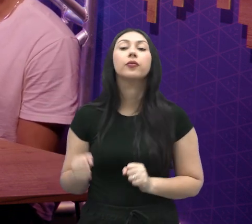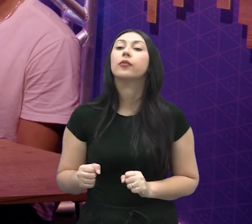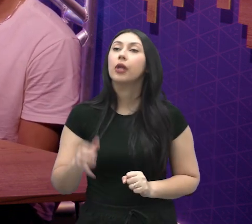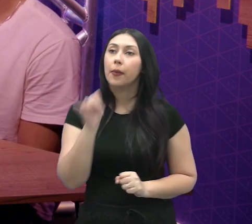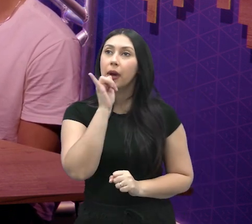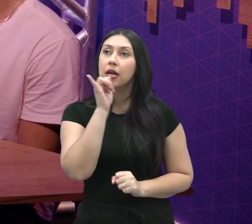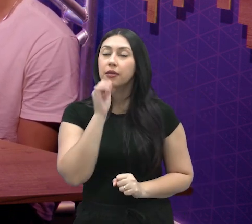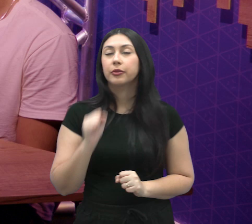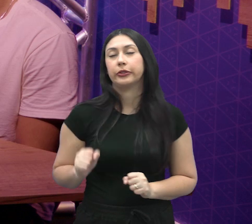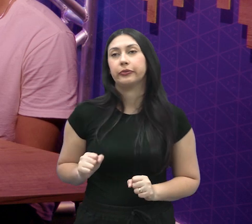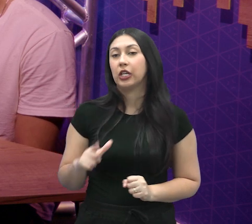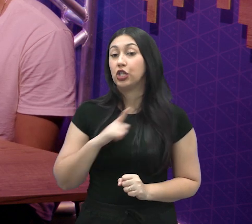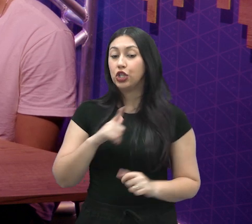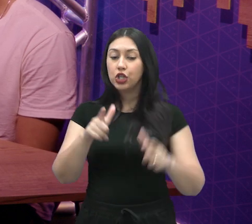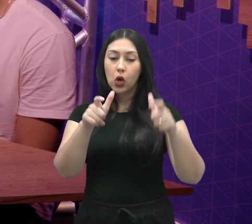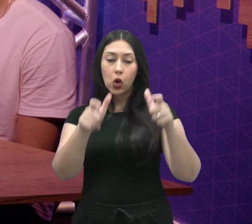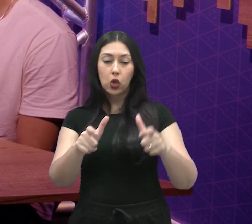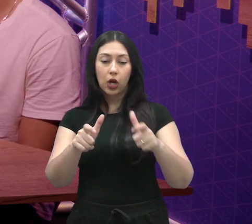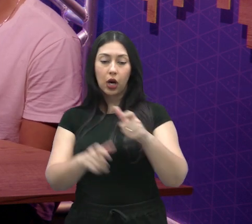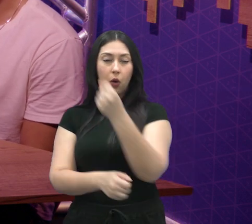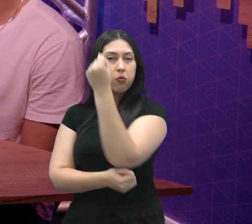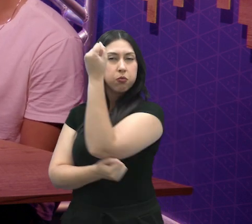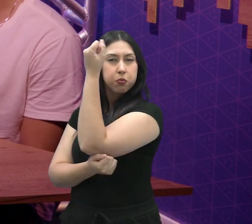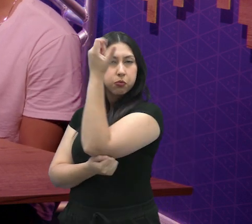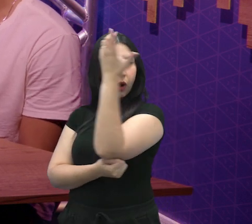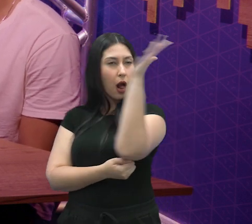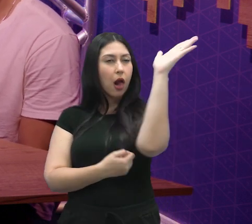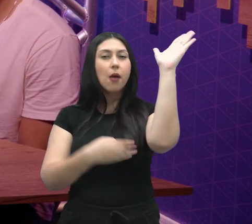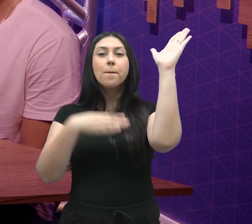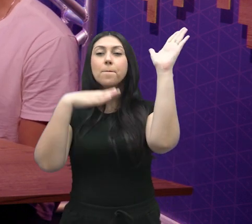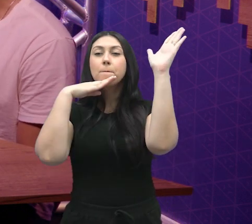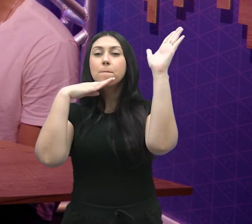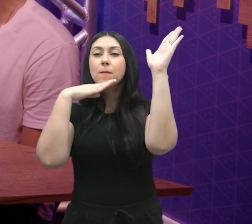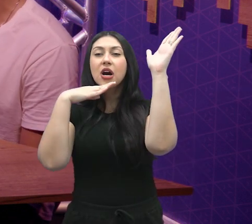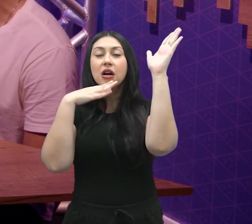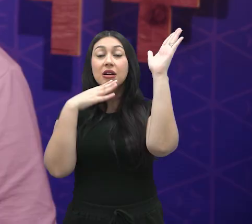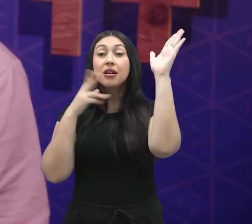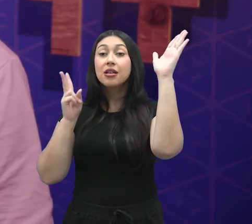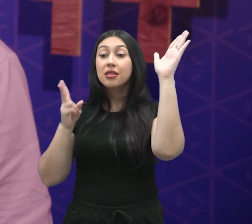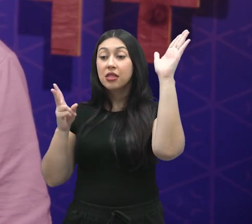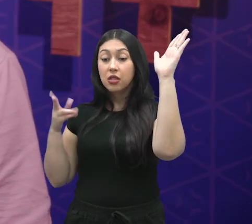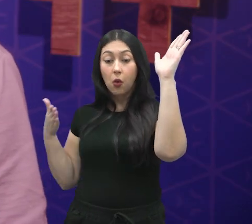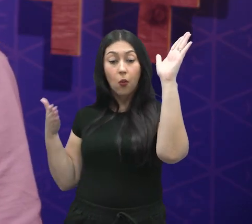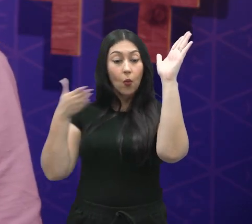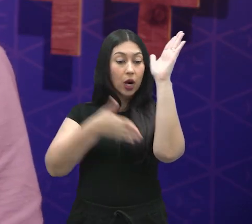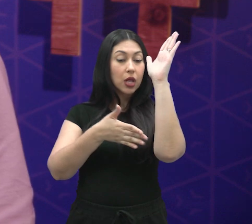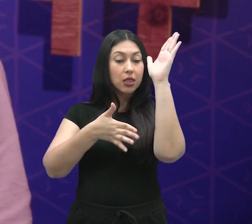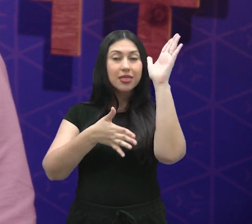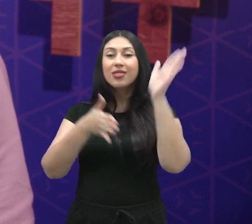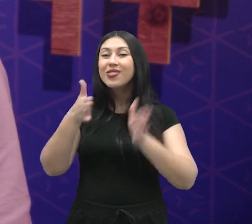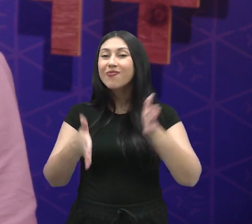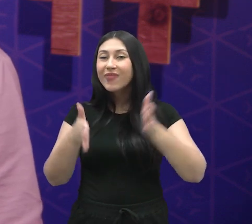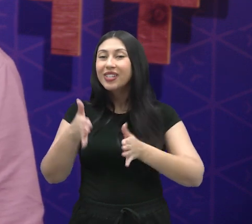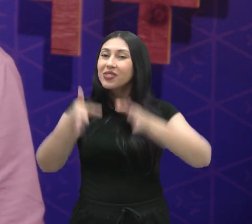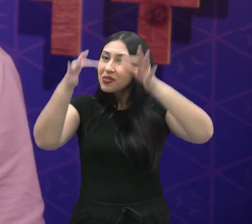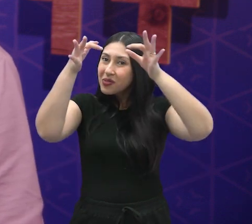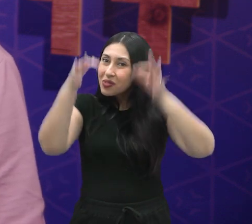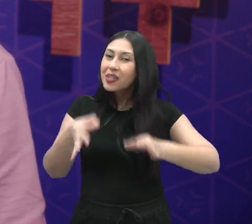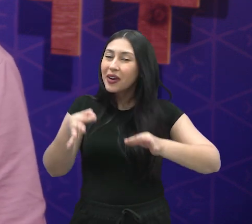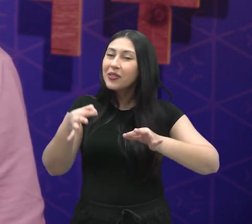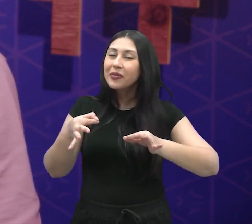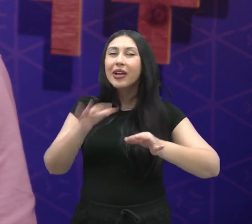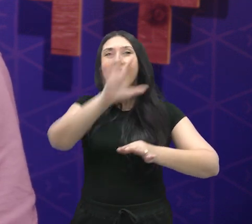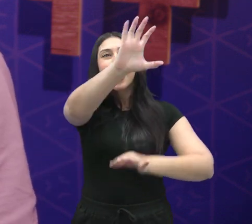que tinha um lugar lá que tinha um monte de pé de manga. Ele ia lá exatamente na época